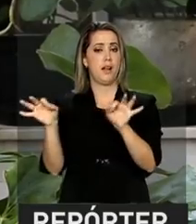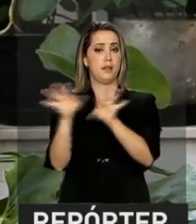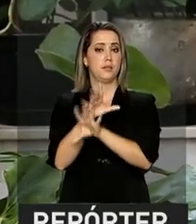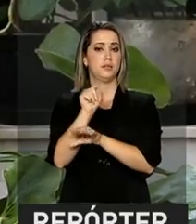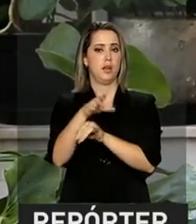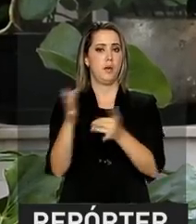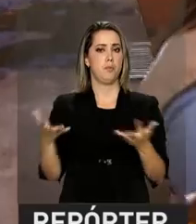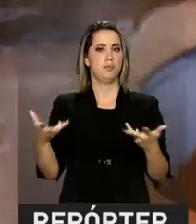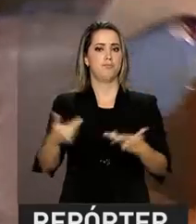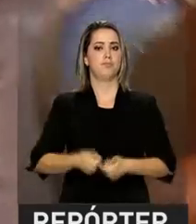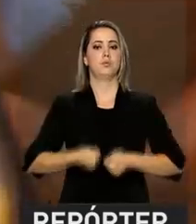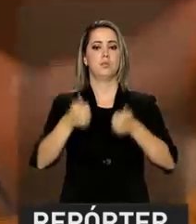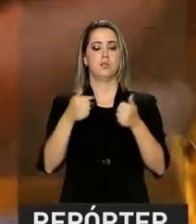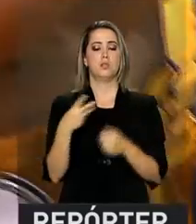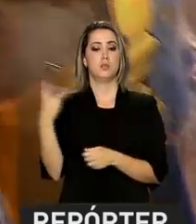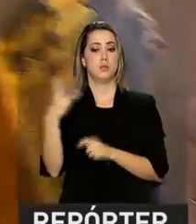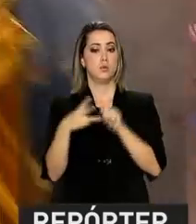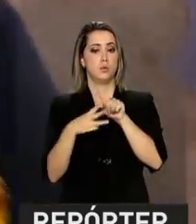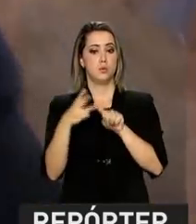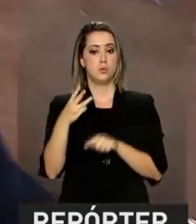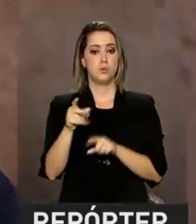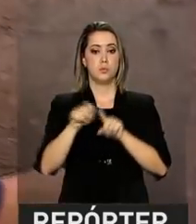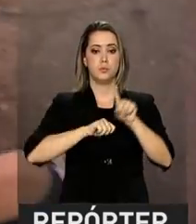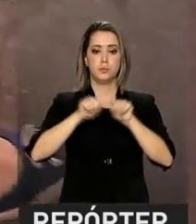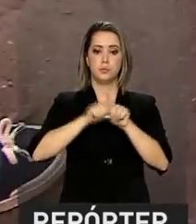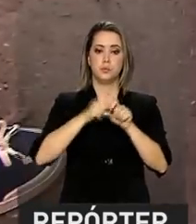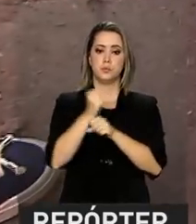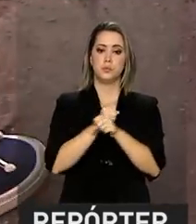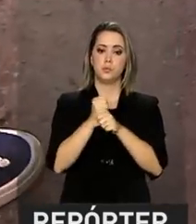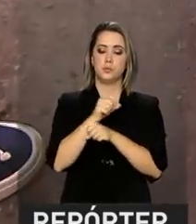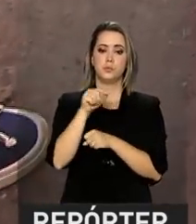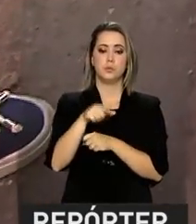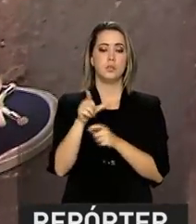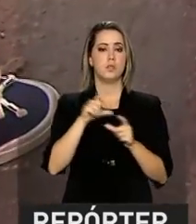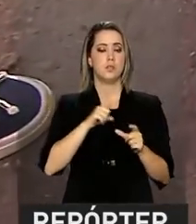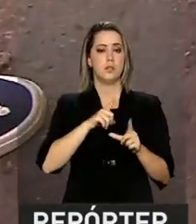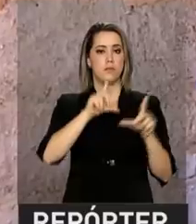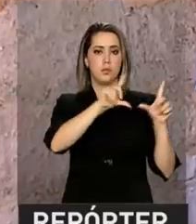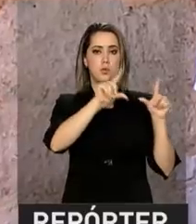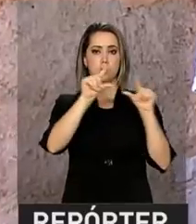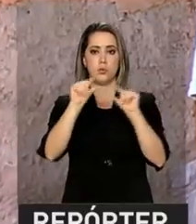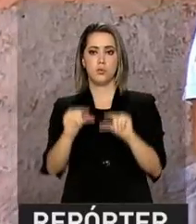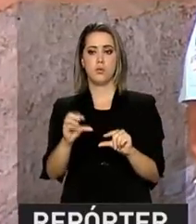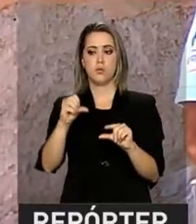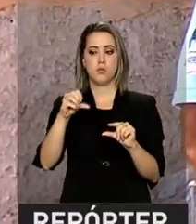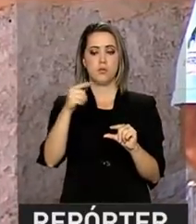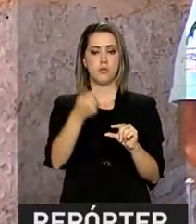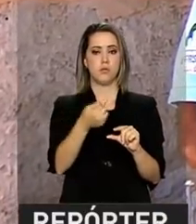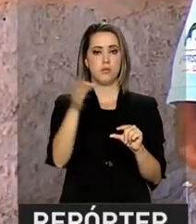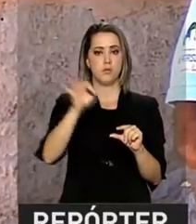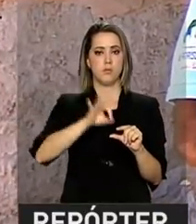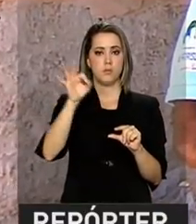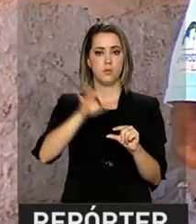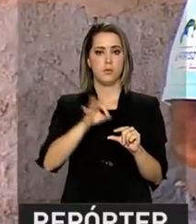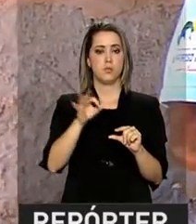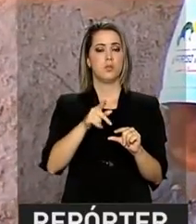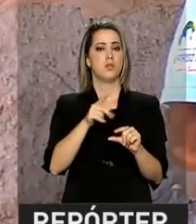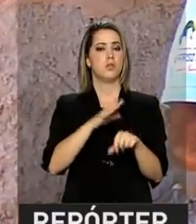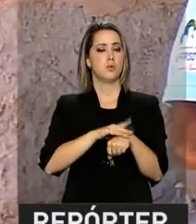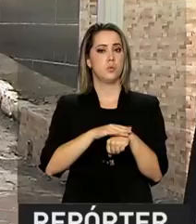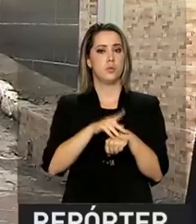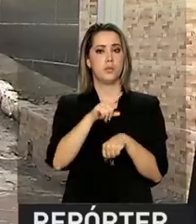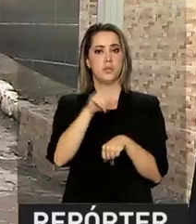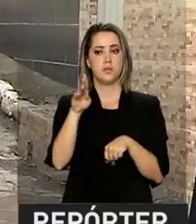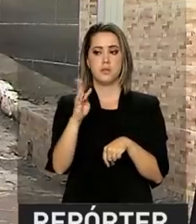com eficiência. Nos três primeiros meses deste ano, houve uma redução em 97% nos casos de